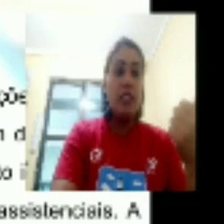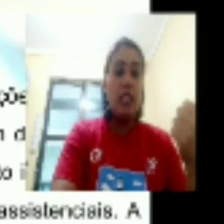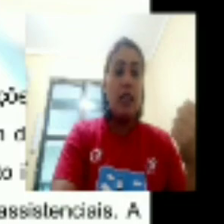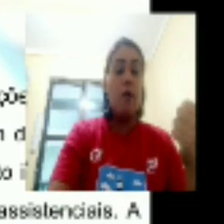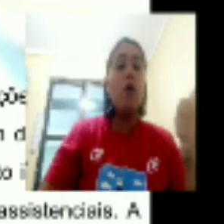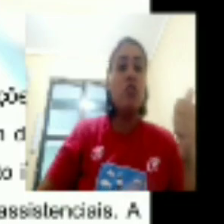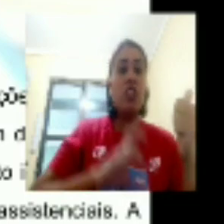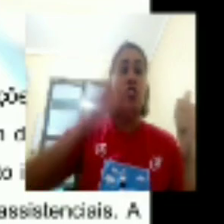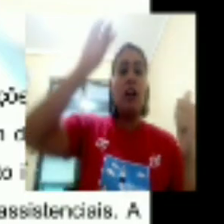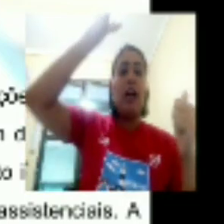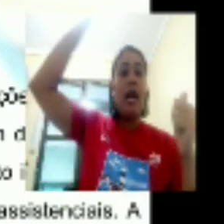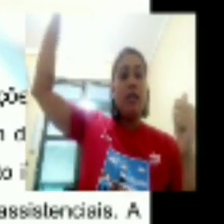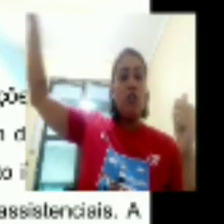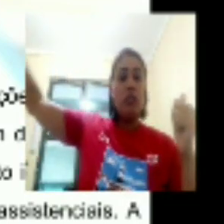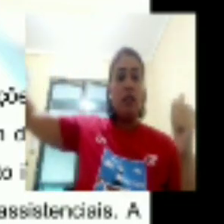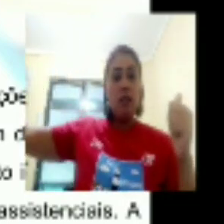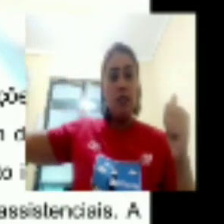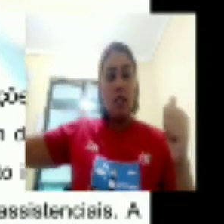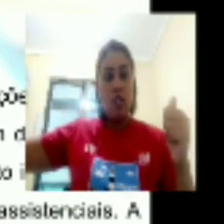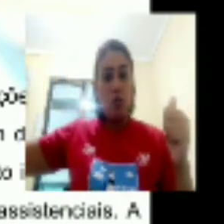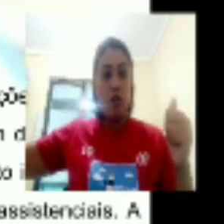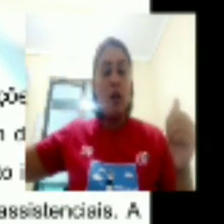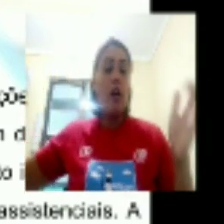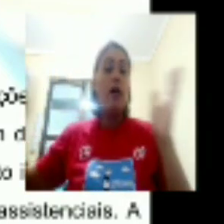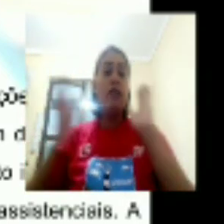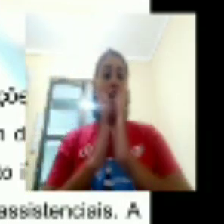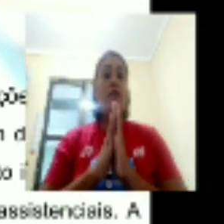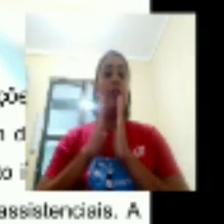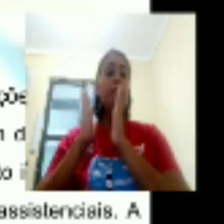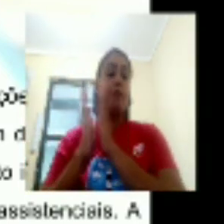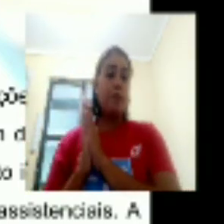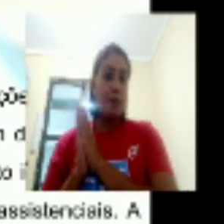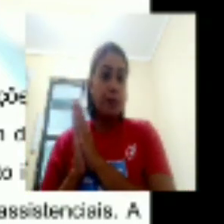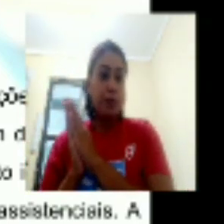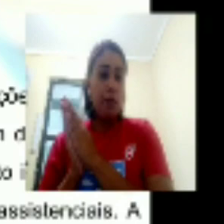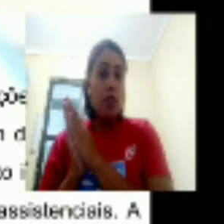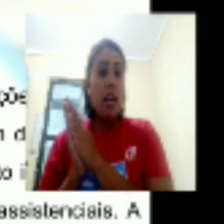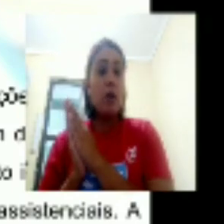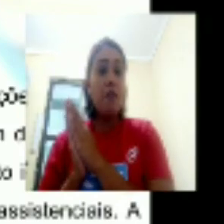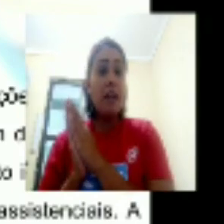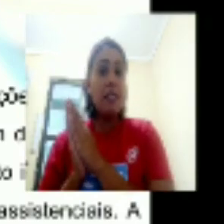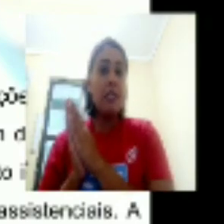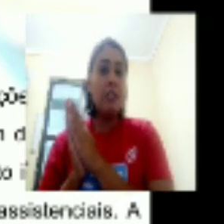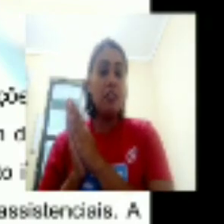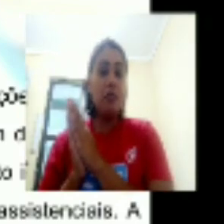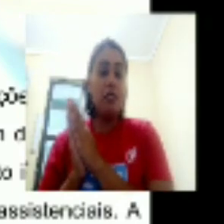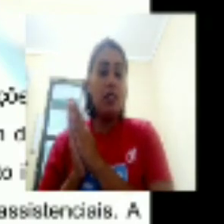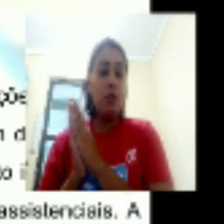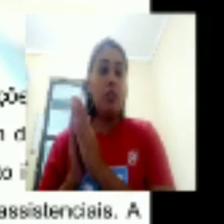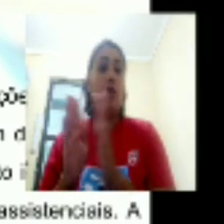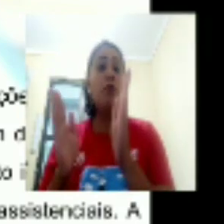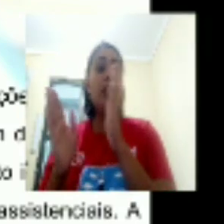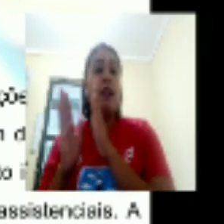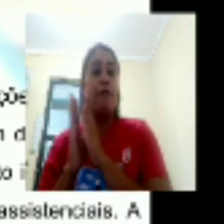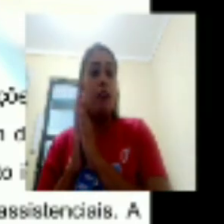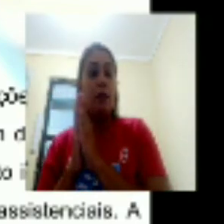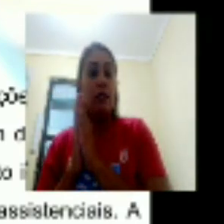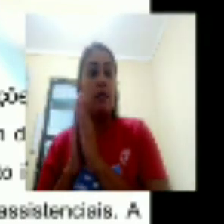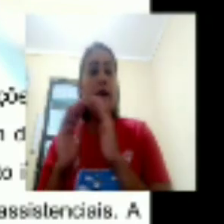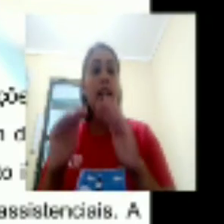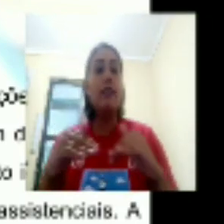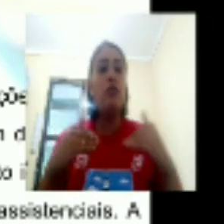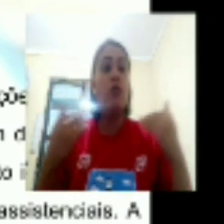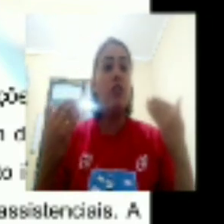Constituição Federal, ou seja, lá em 86, teve a Conferência Nacional de Saúde, onde a